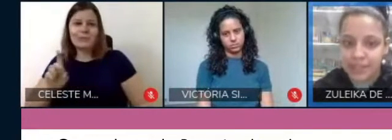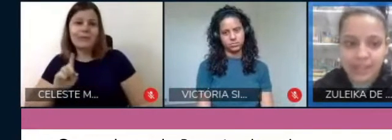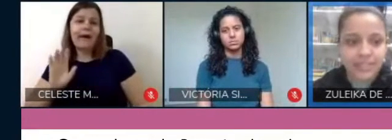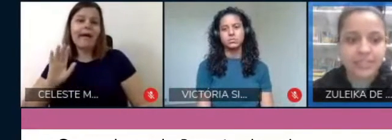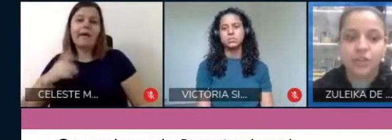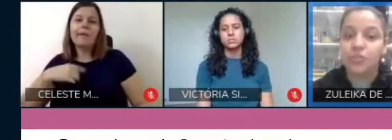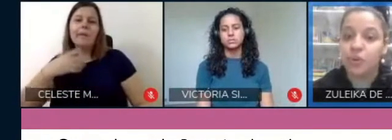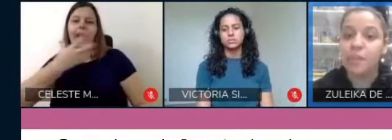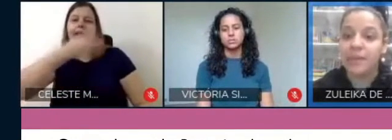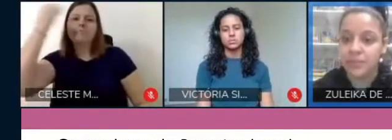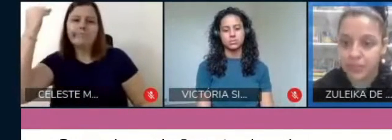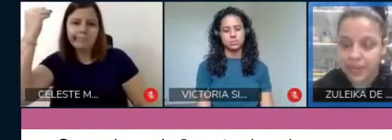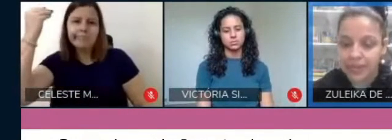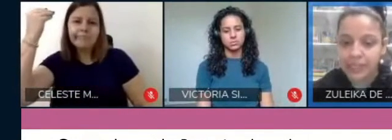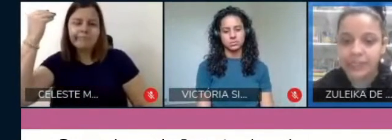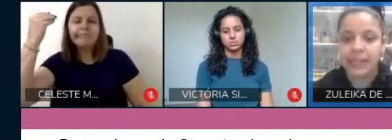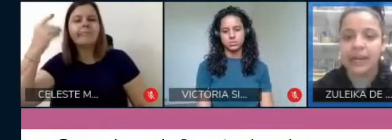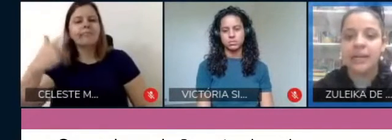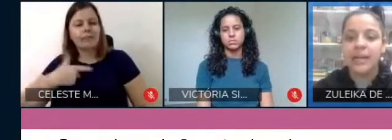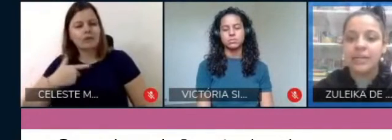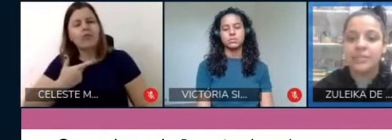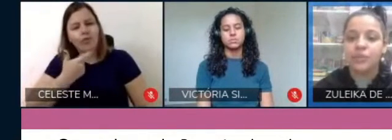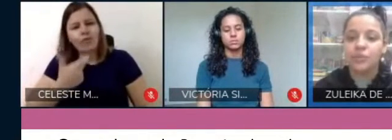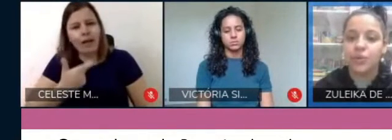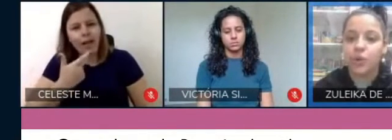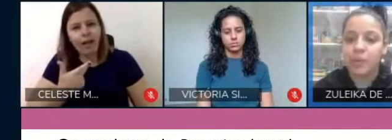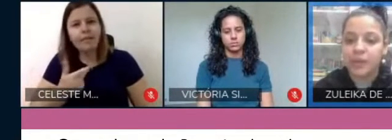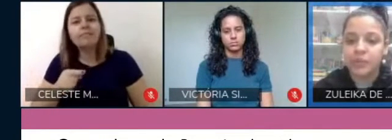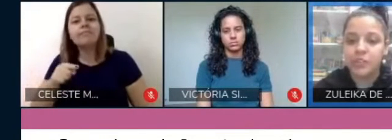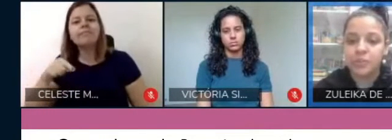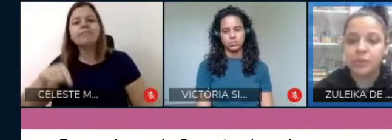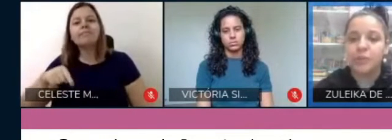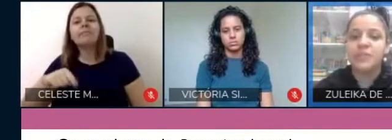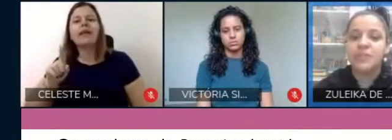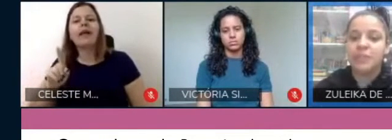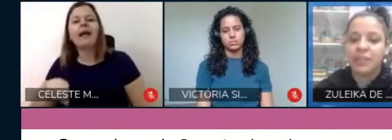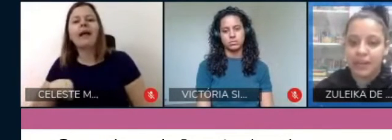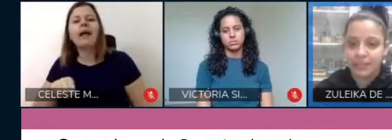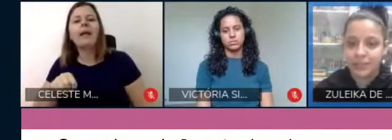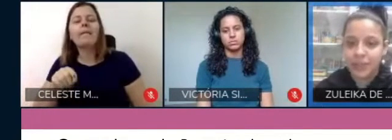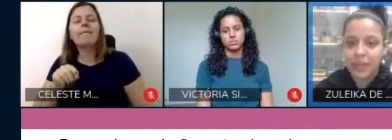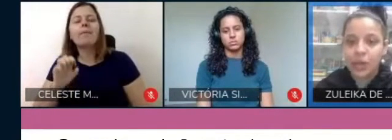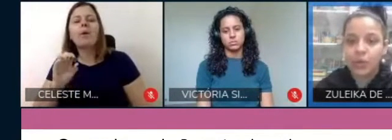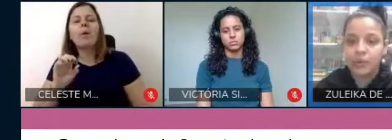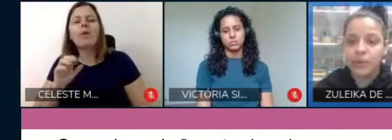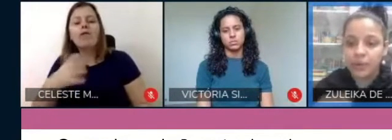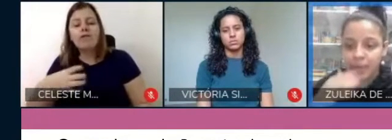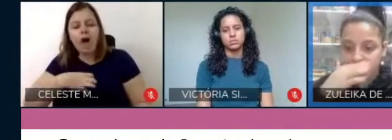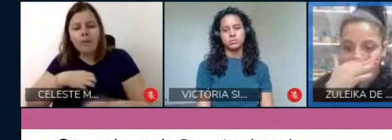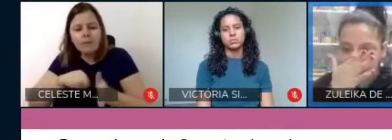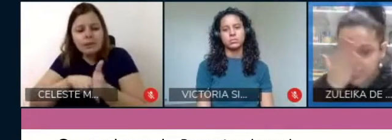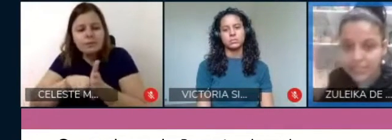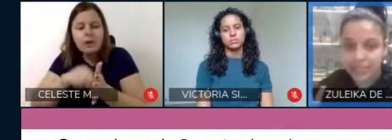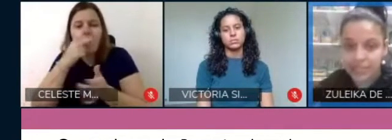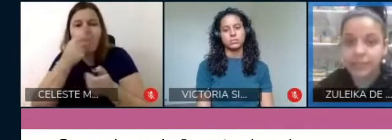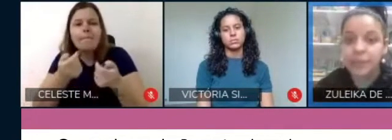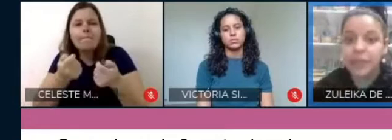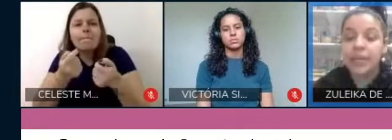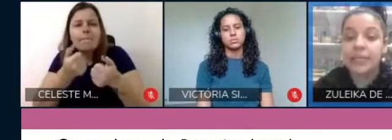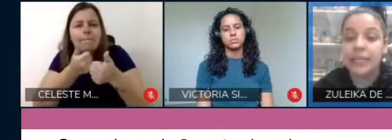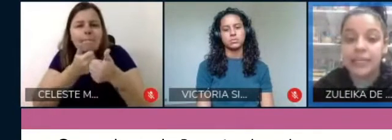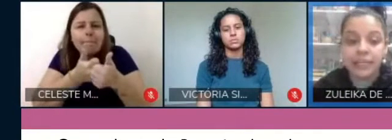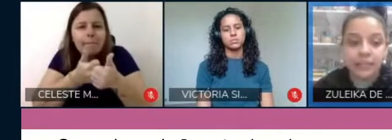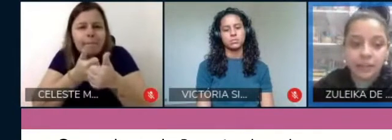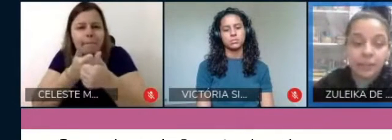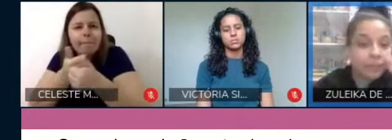são possibilidades e eu vou mencionar, tá? São os operadores por proximidade. Quando eu quero